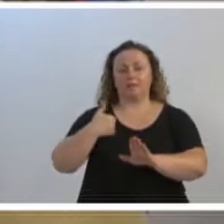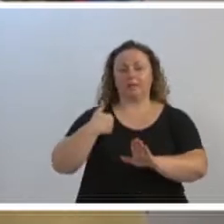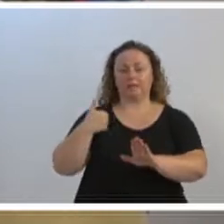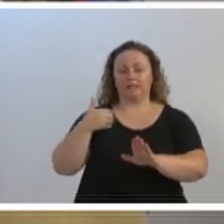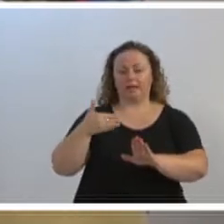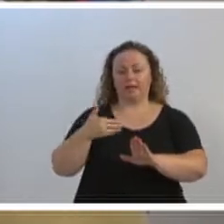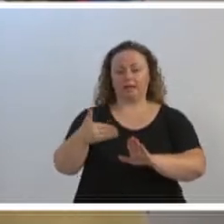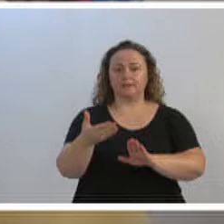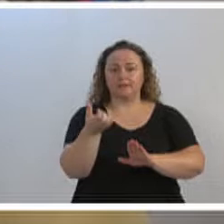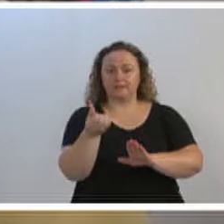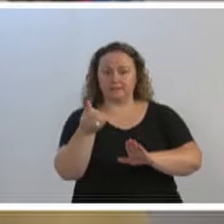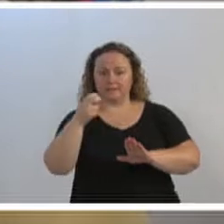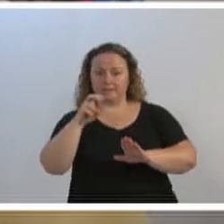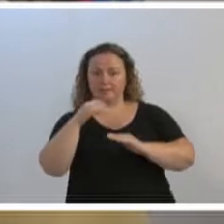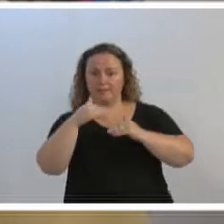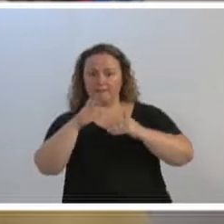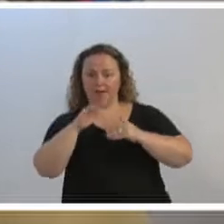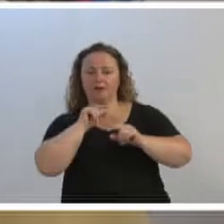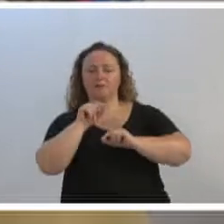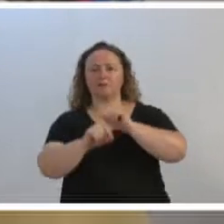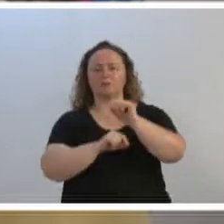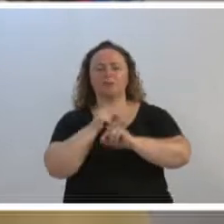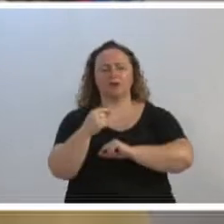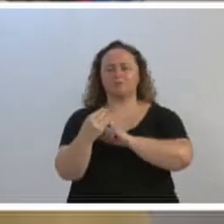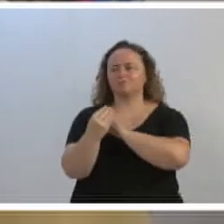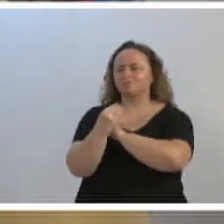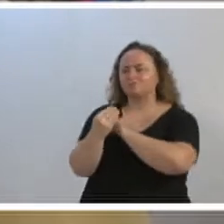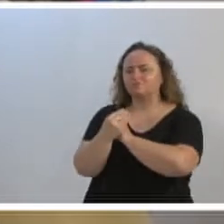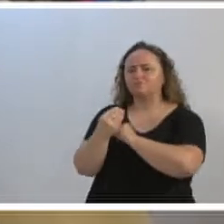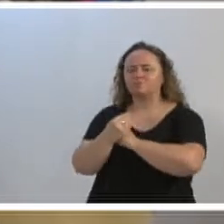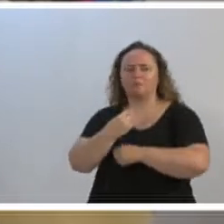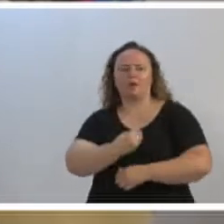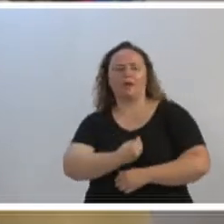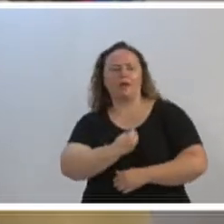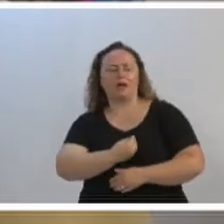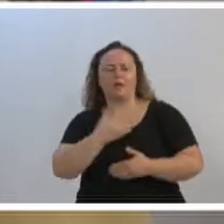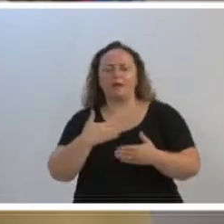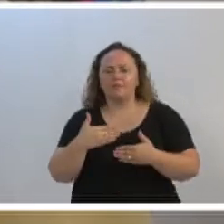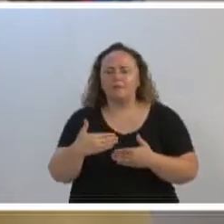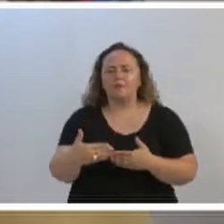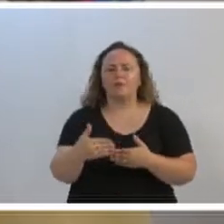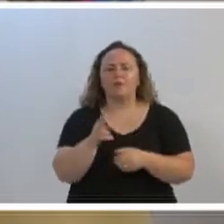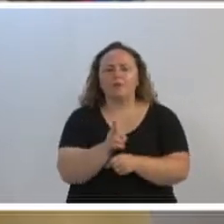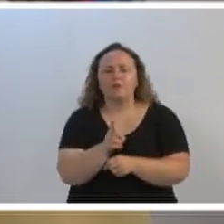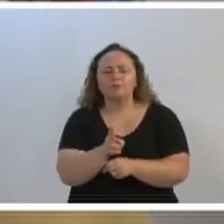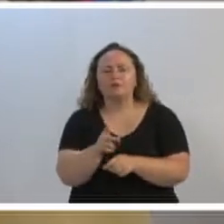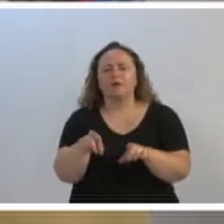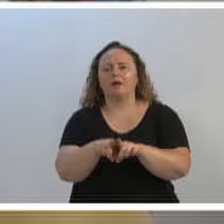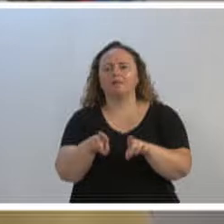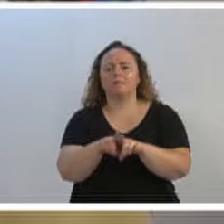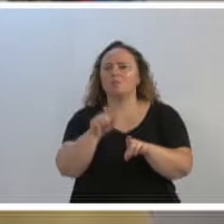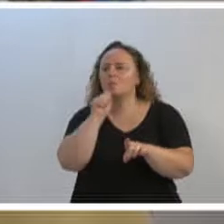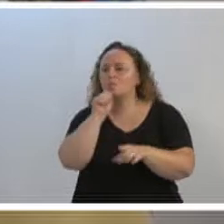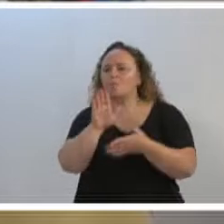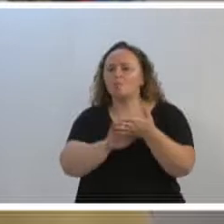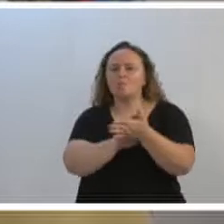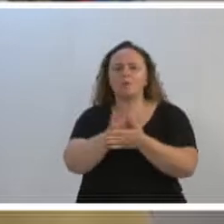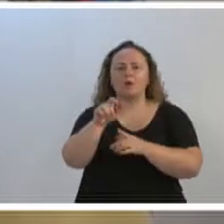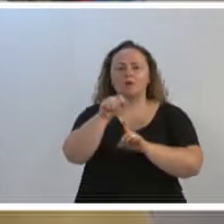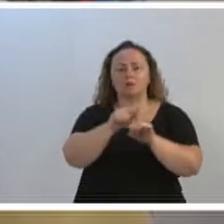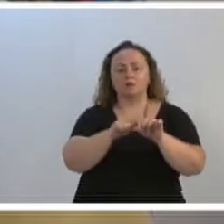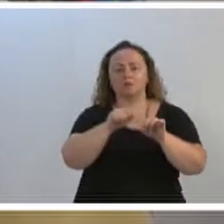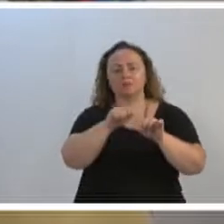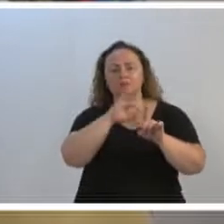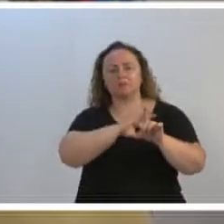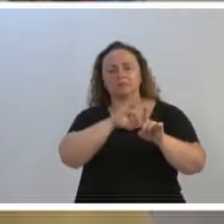anos que não possuam meios para prover sua subsistência, nem de tê-la provida por sua família, assegurado o benefício mensal de um salário mínimo